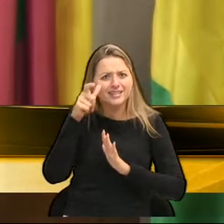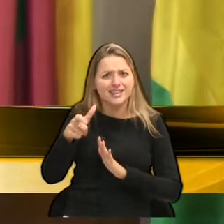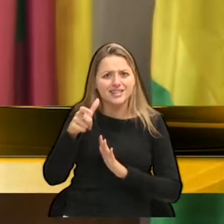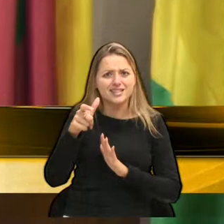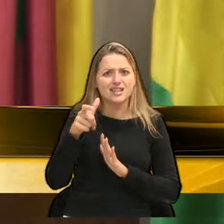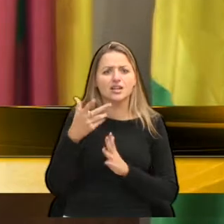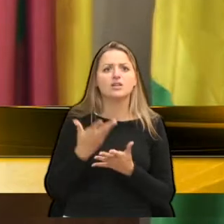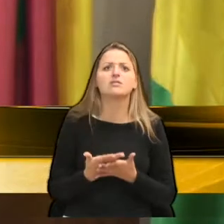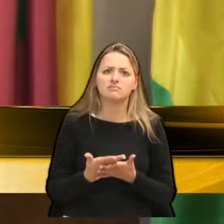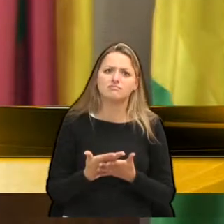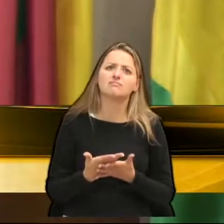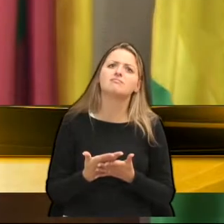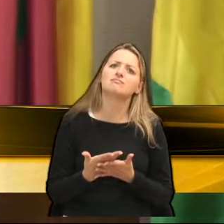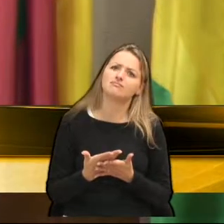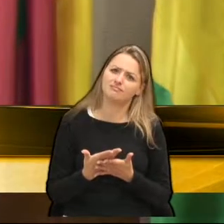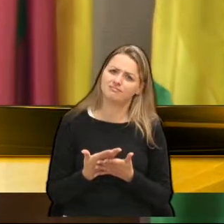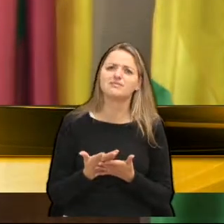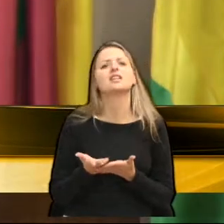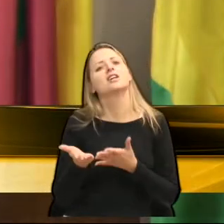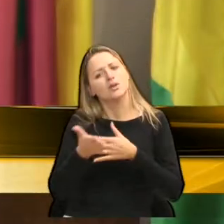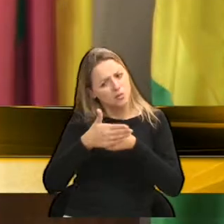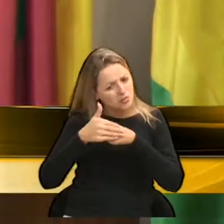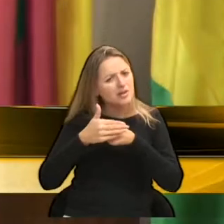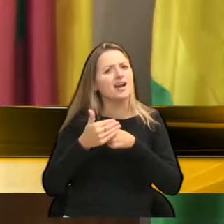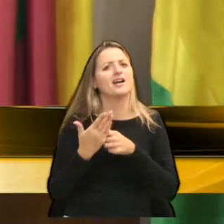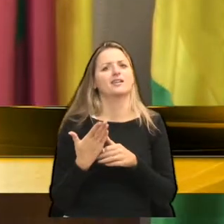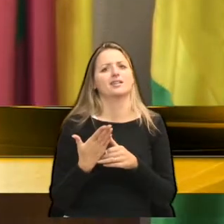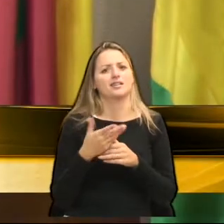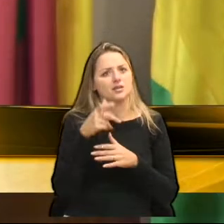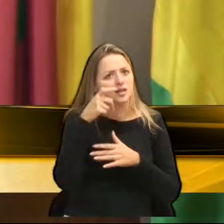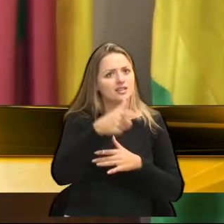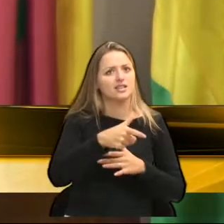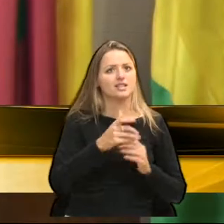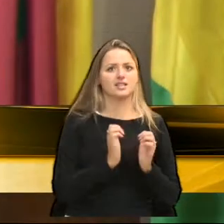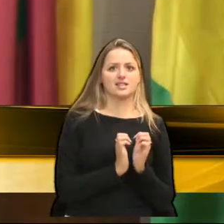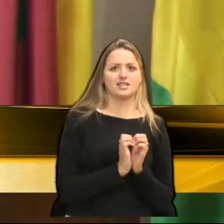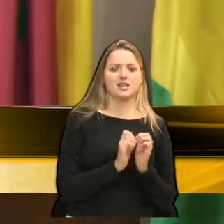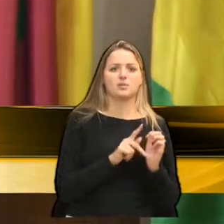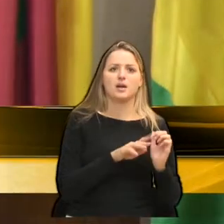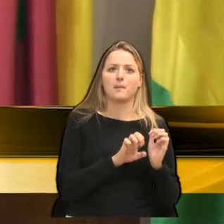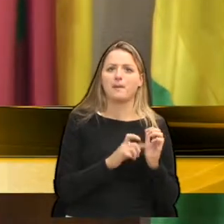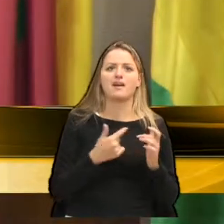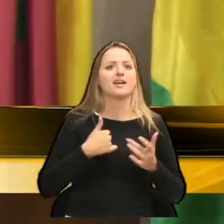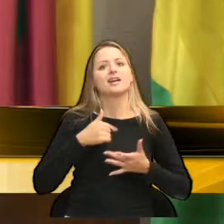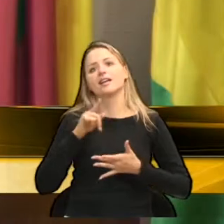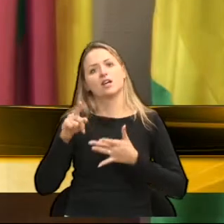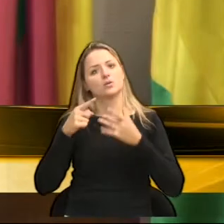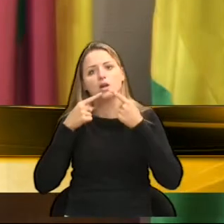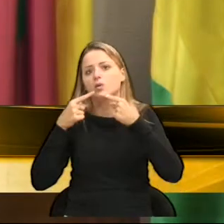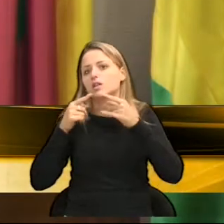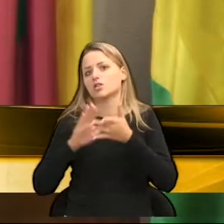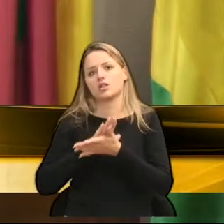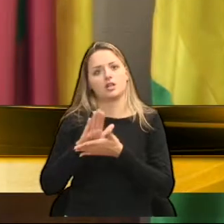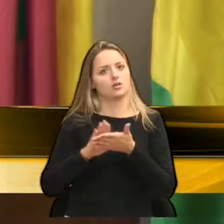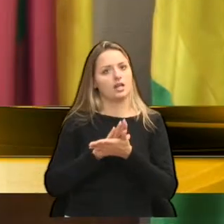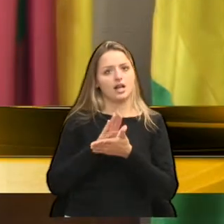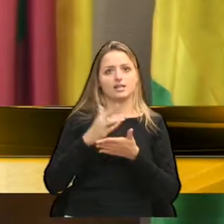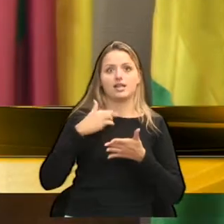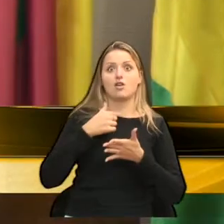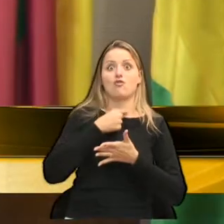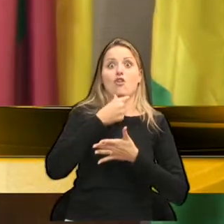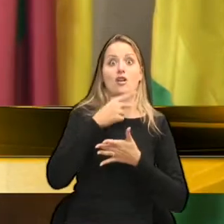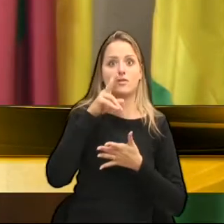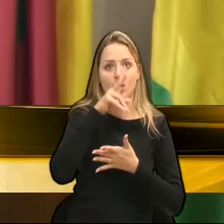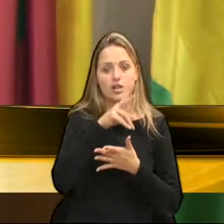olhar com carinho para a APAE. Eu me exalto na hora de falar, mas eu não estou criticando ninguém. Eu estou reforçando